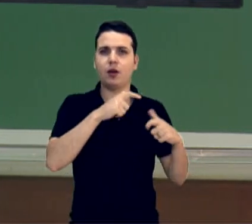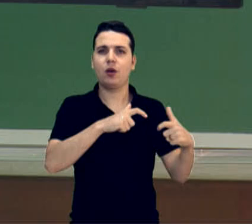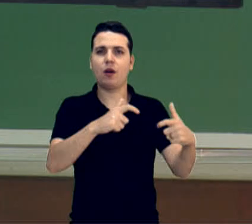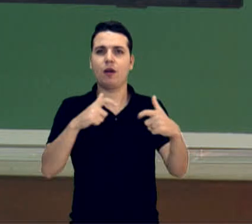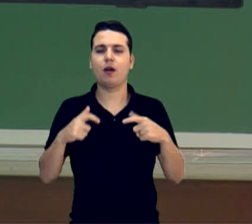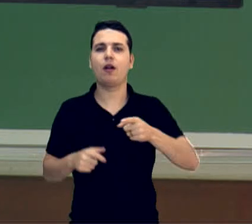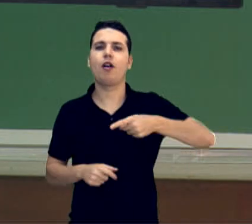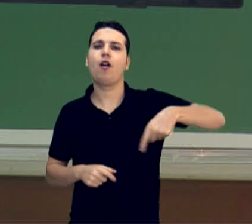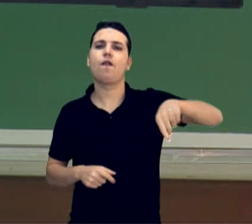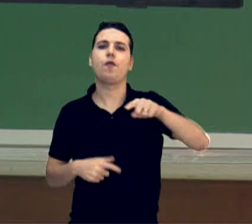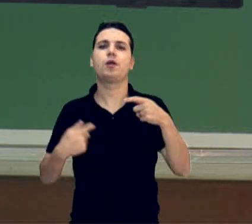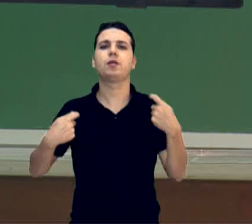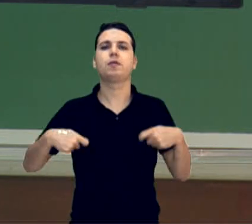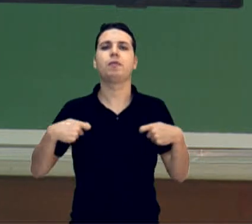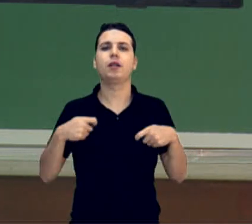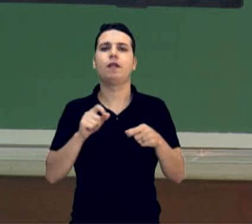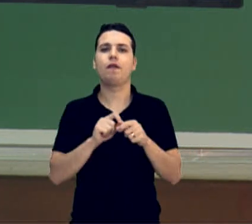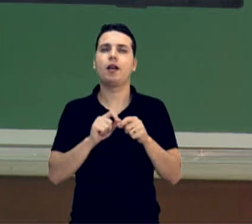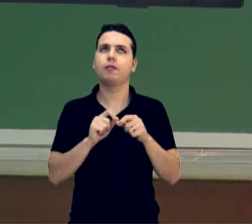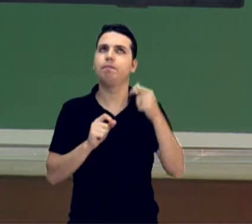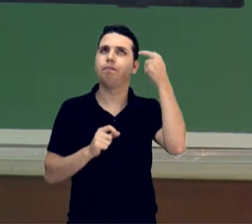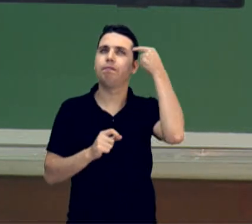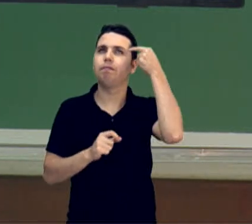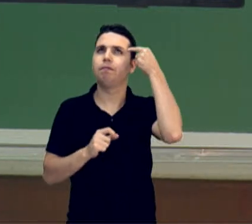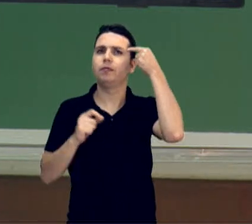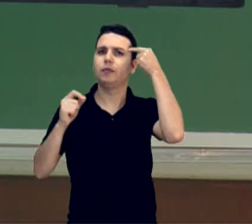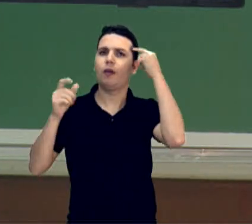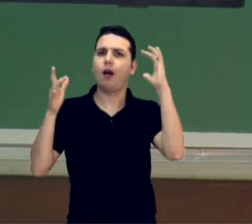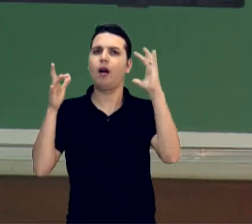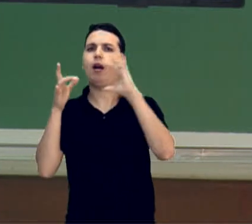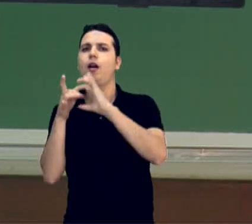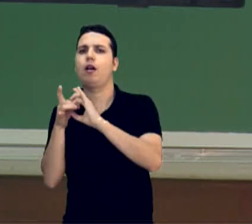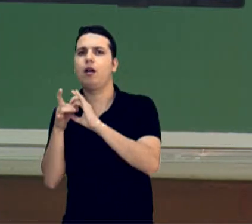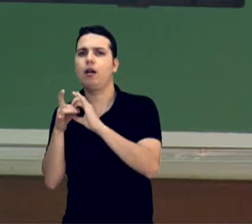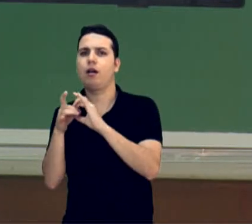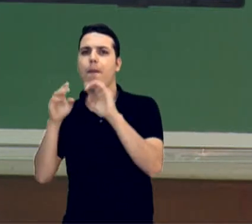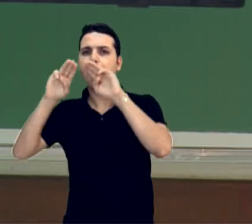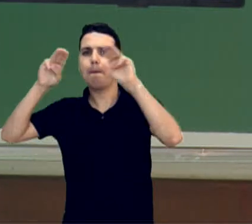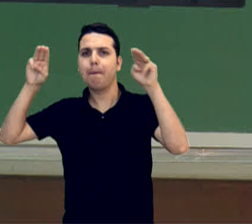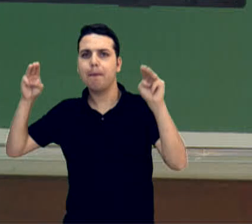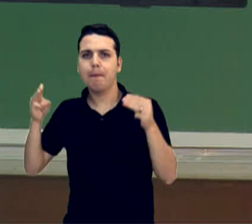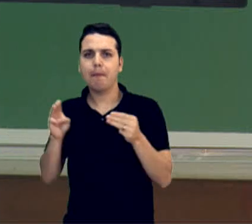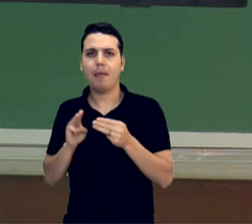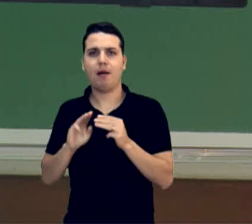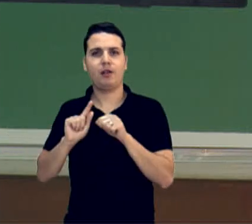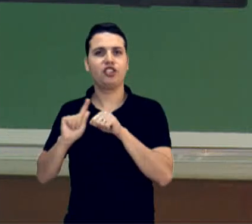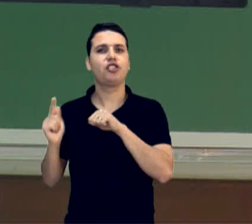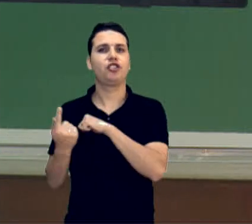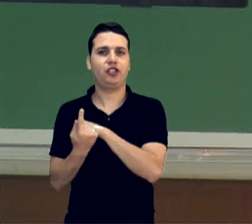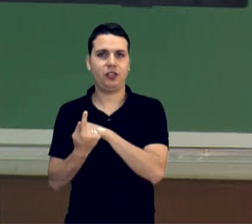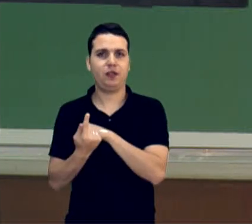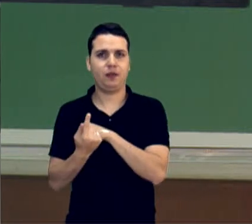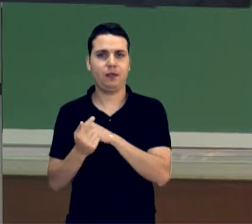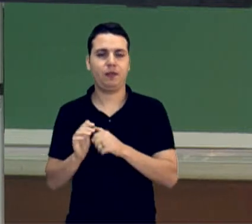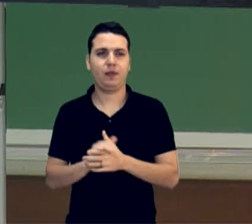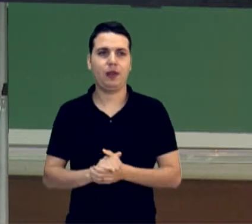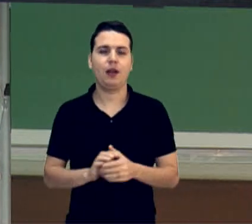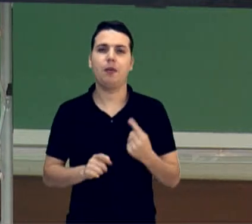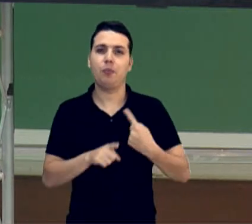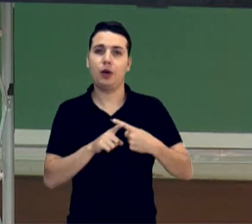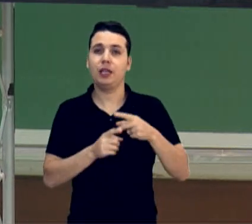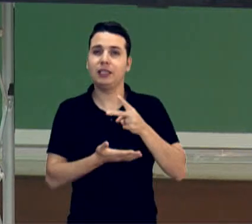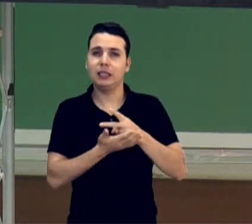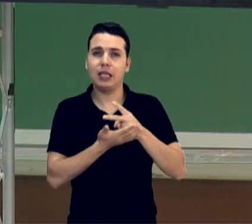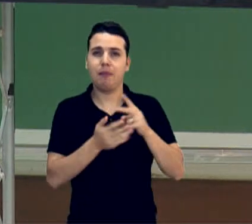vocês precisam fazer uma conexão ali com o mapa, com a geografia, porque sempre que a gente fala